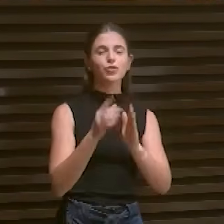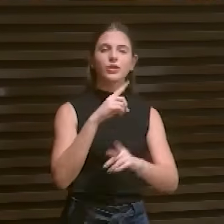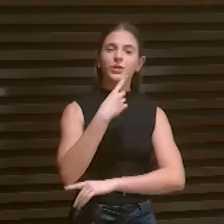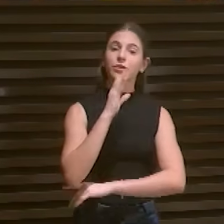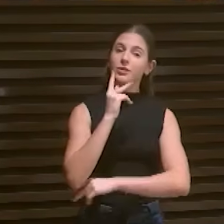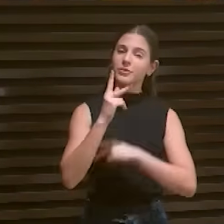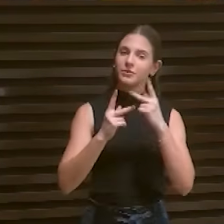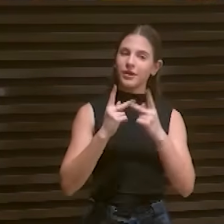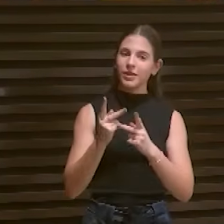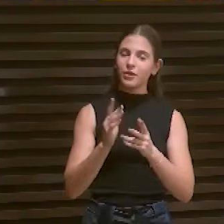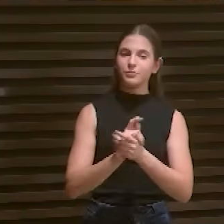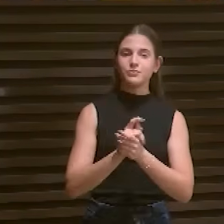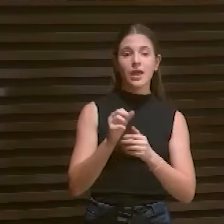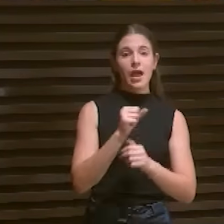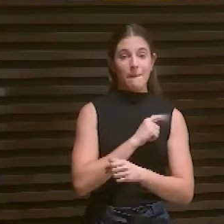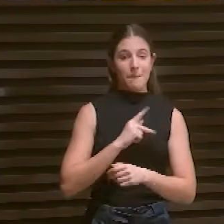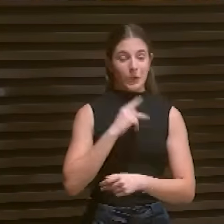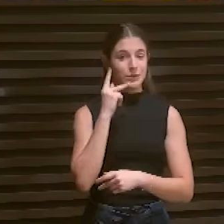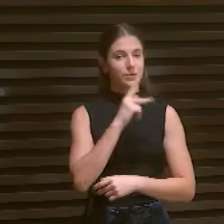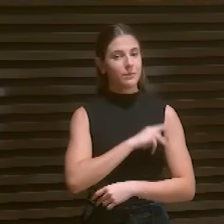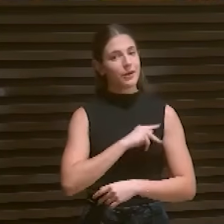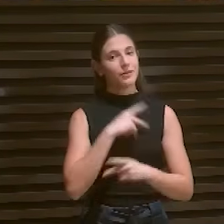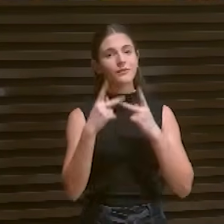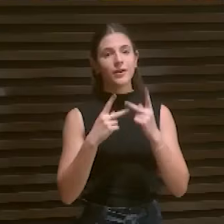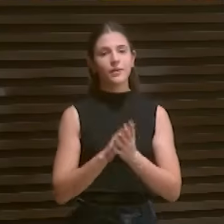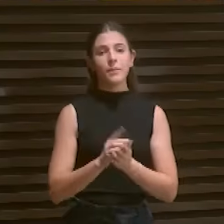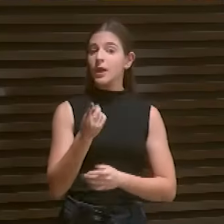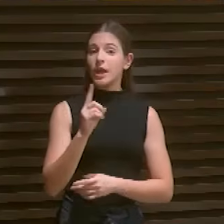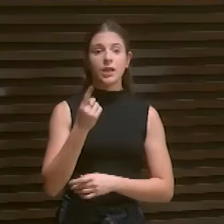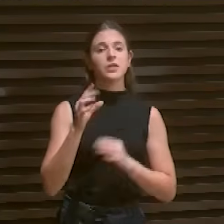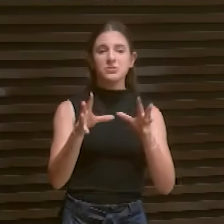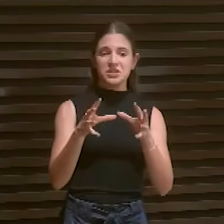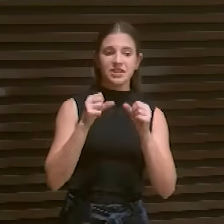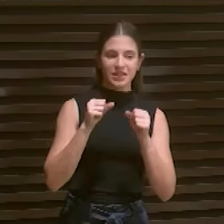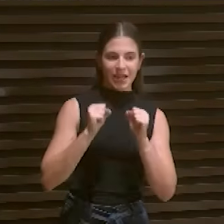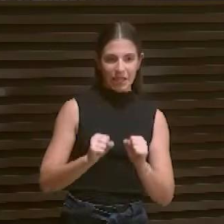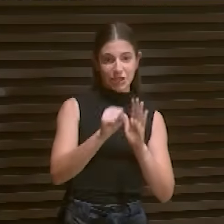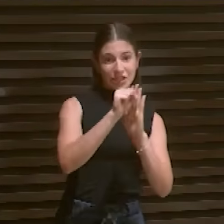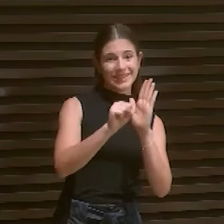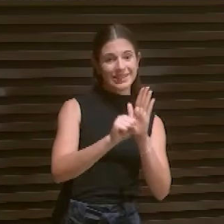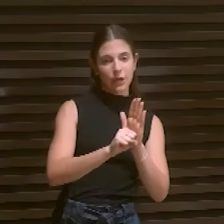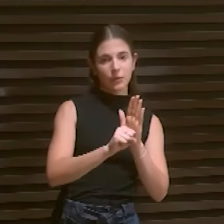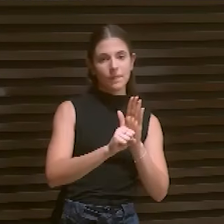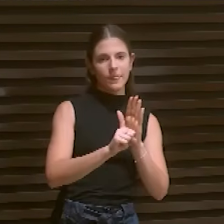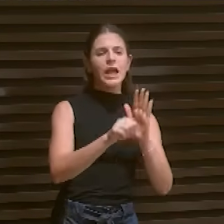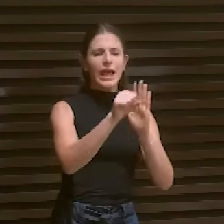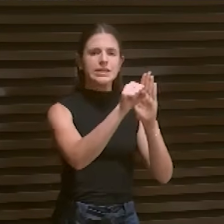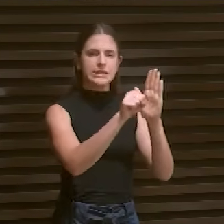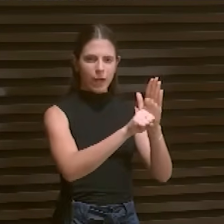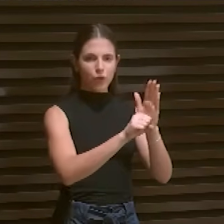12, 2, o apóstolo Paulo diz: e não vos conformeis com este século. Século aqui tem este